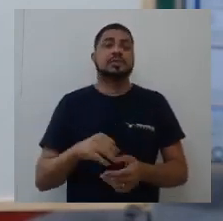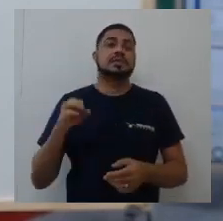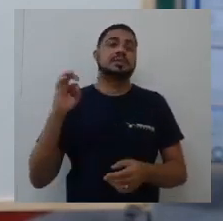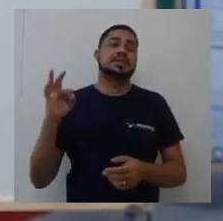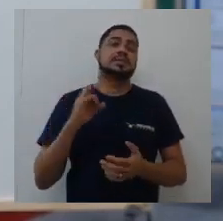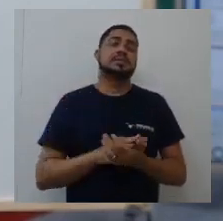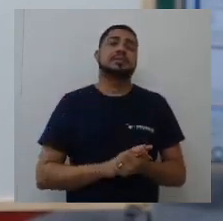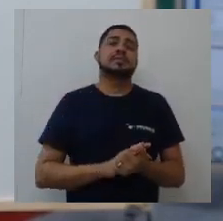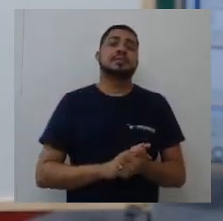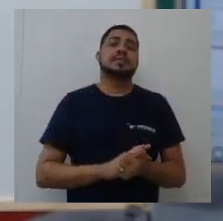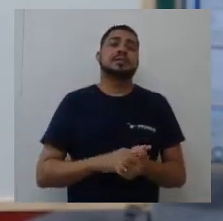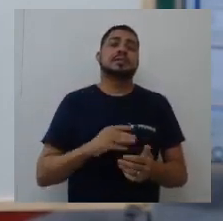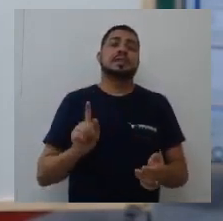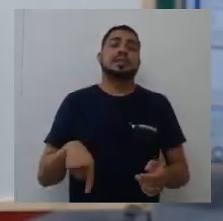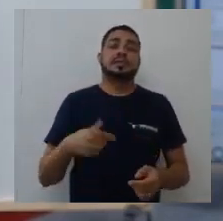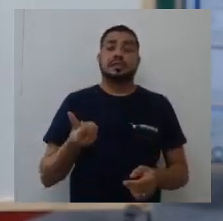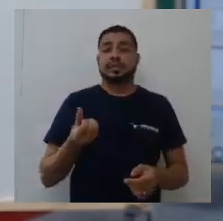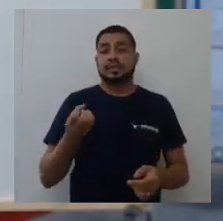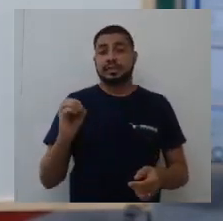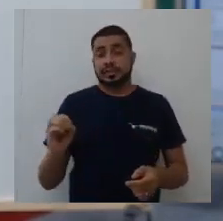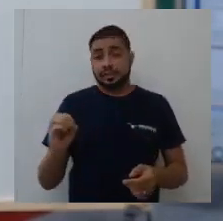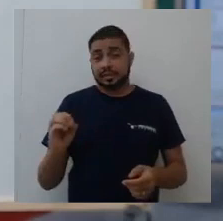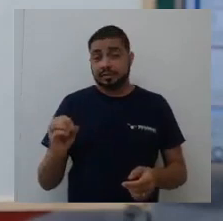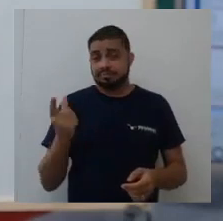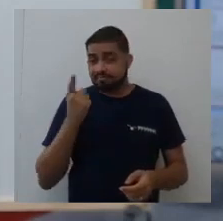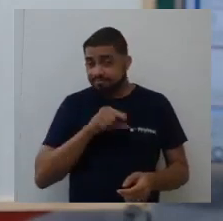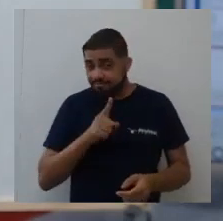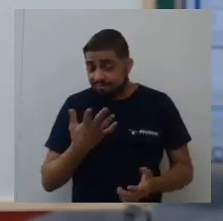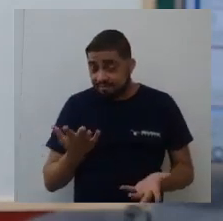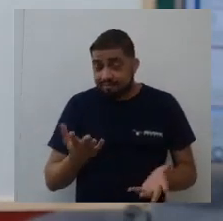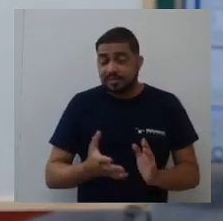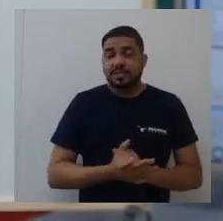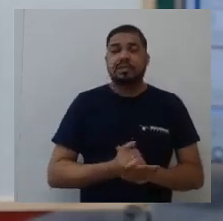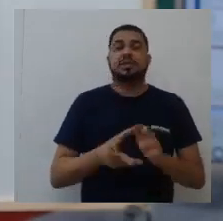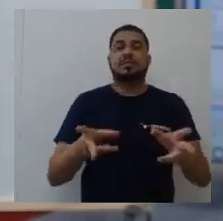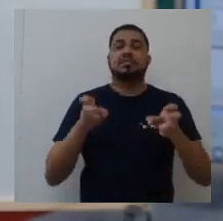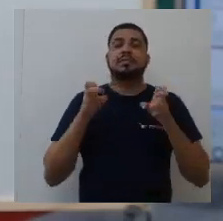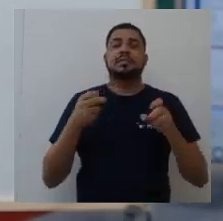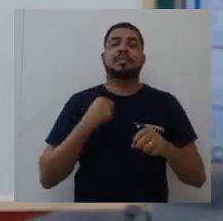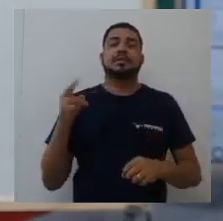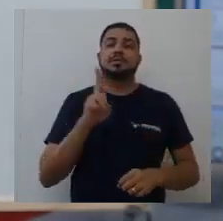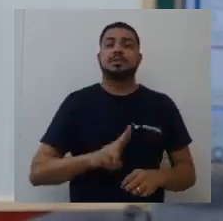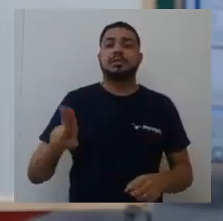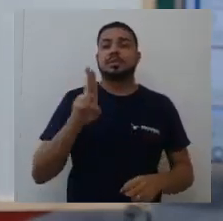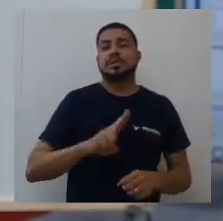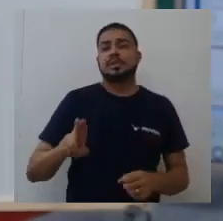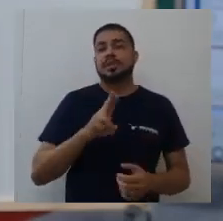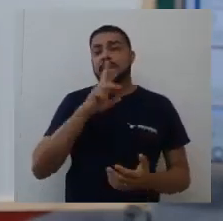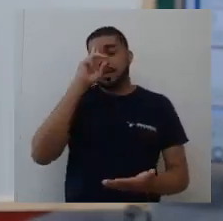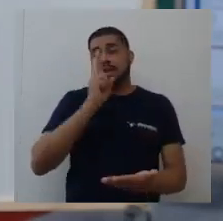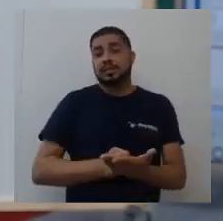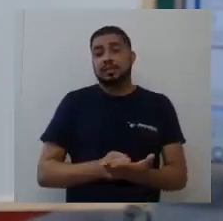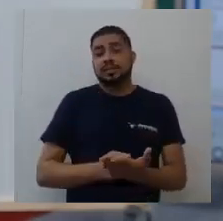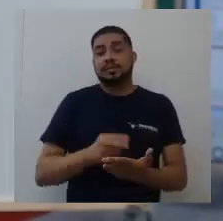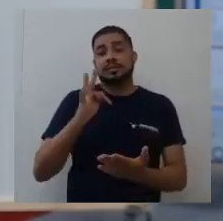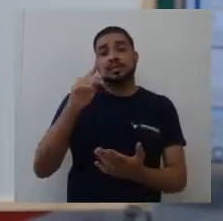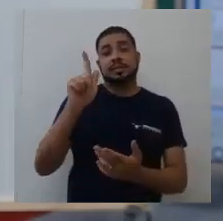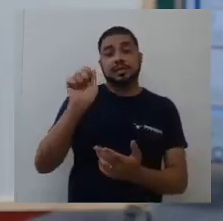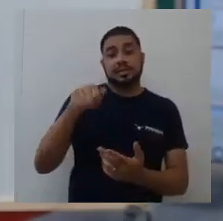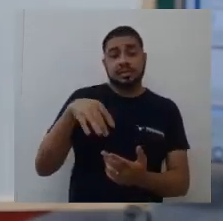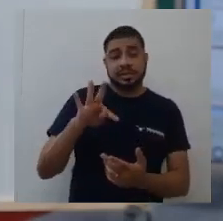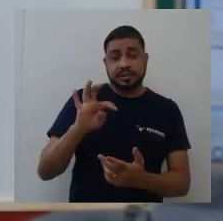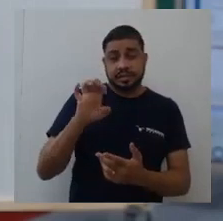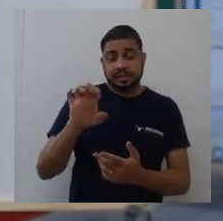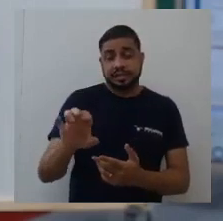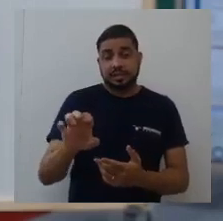de 60 graus. Tá captando bem aí? Massa, tá legal. Então, observe, eu vou usar aqui a razão trigonométrica chamada tangente.